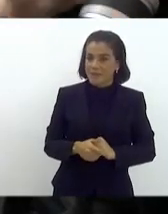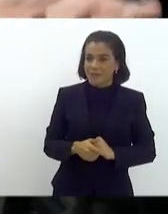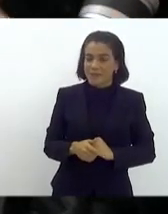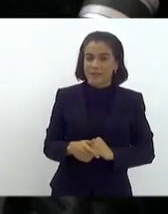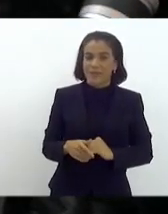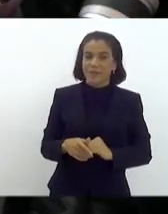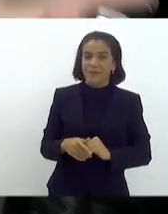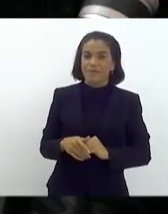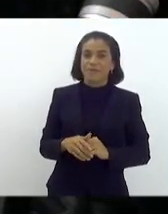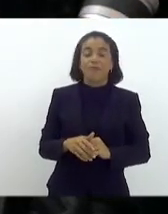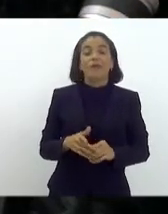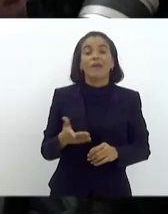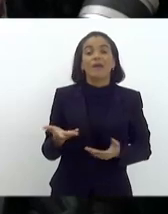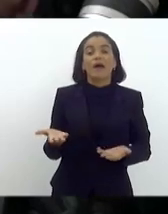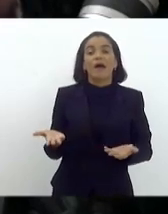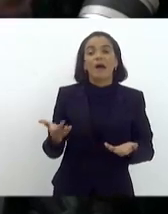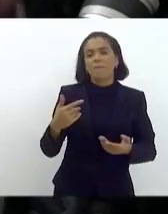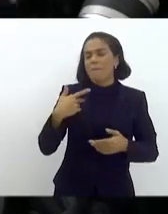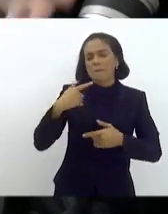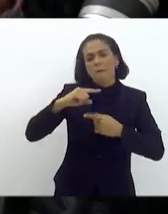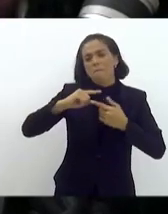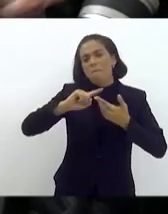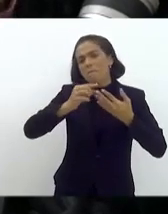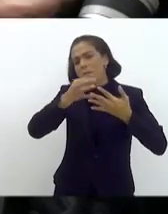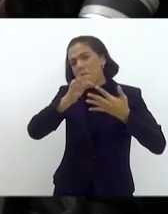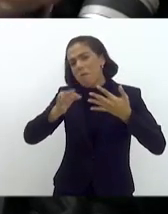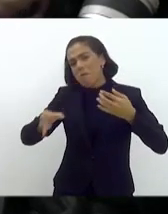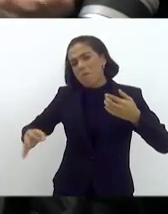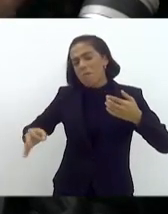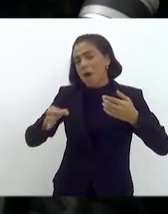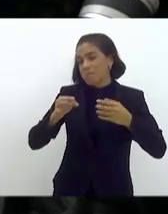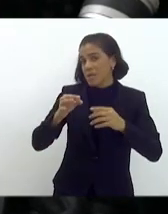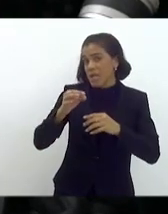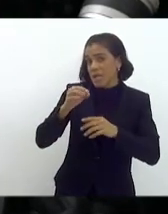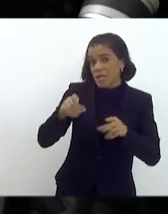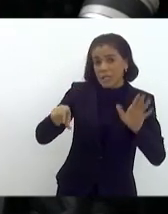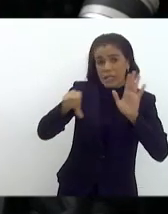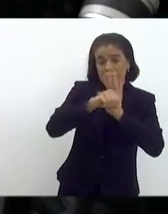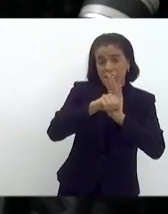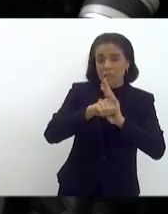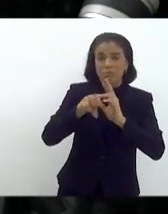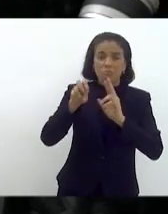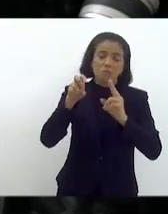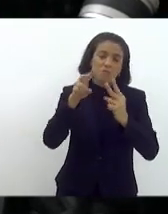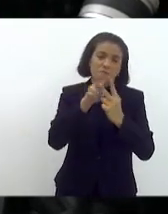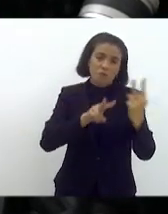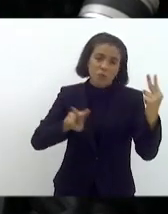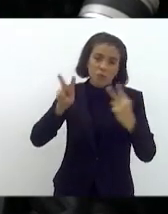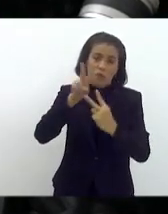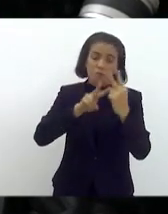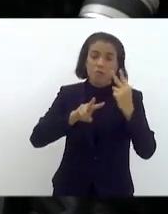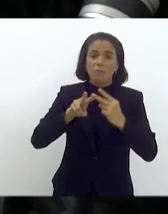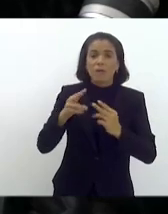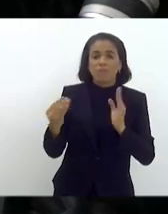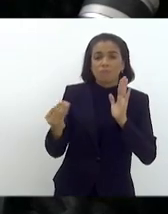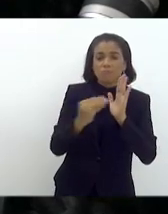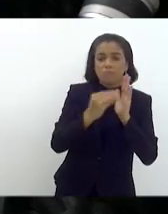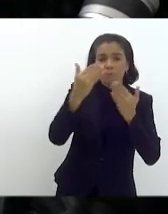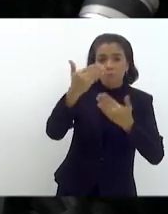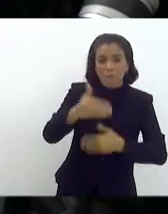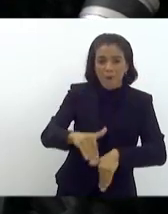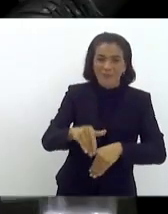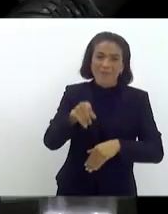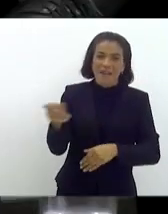exigência de conhecer Inteligência Artificial etc e na prova botar a senhora na